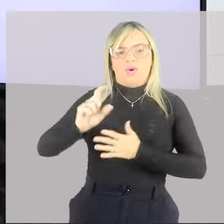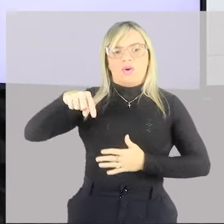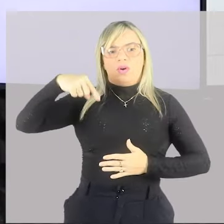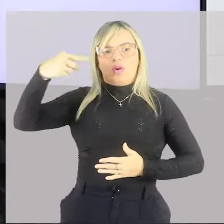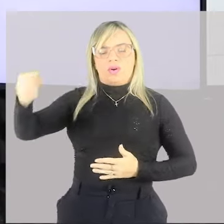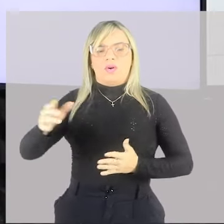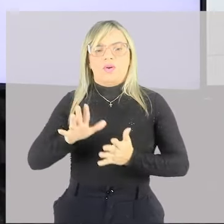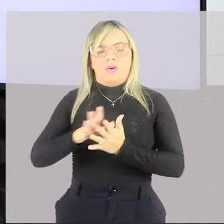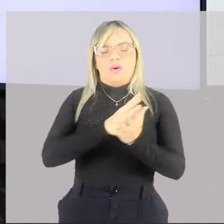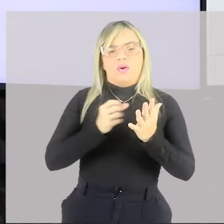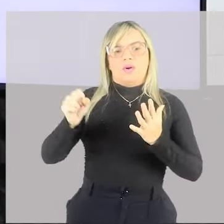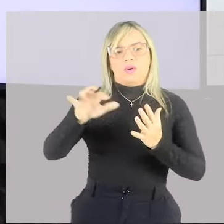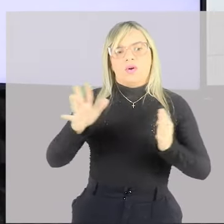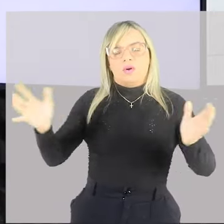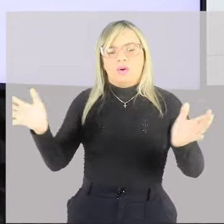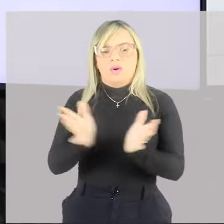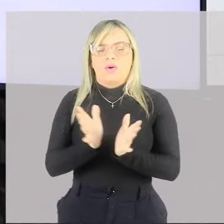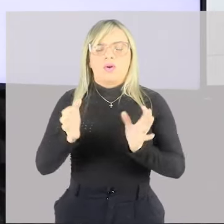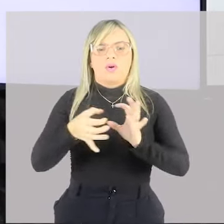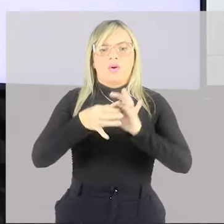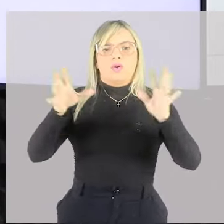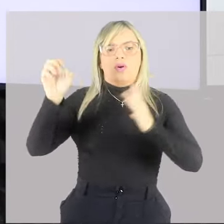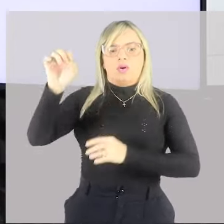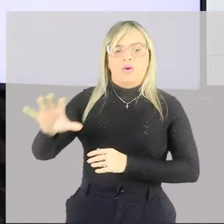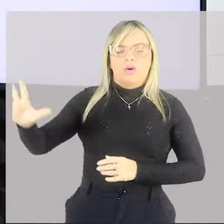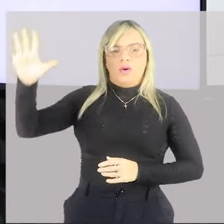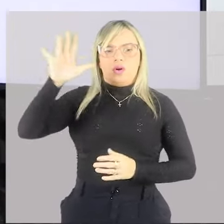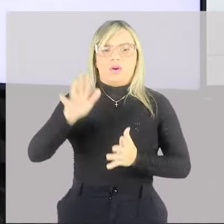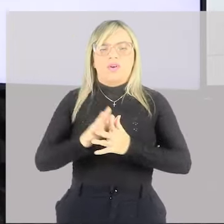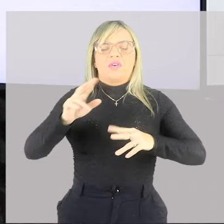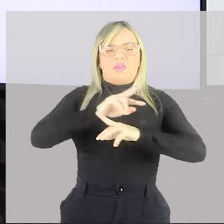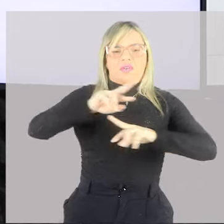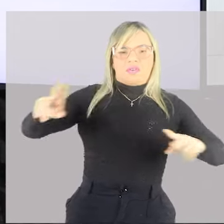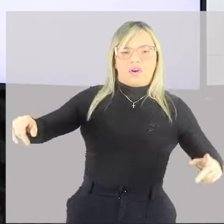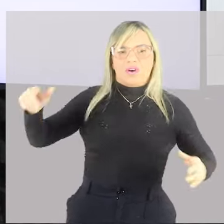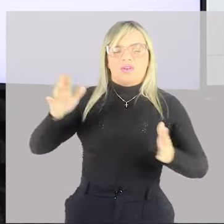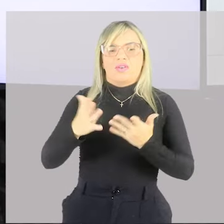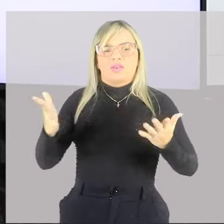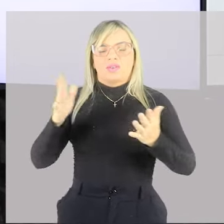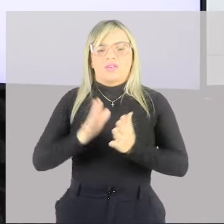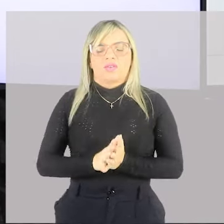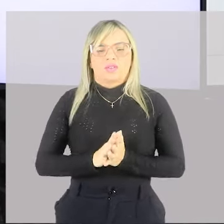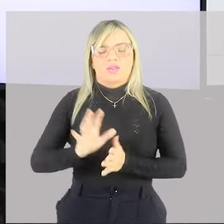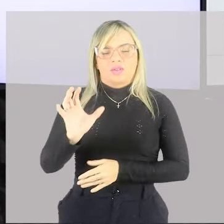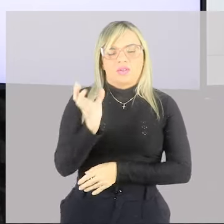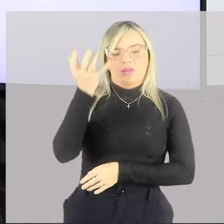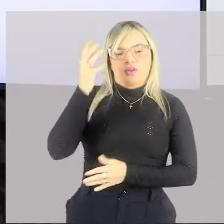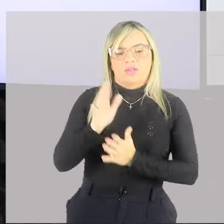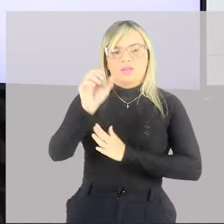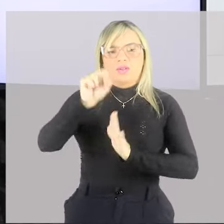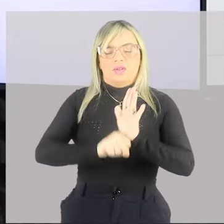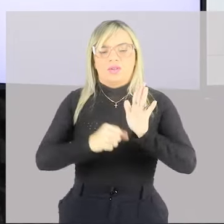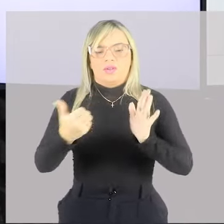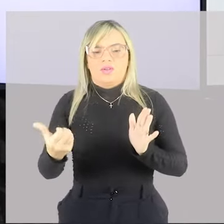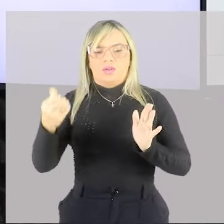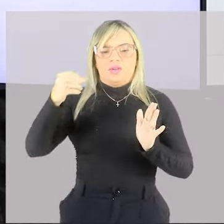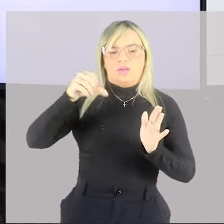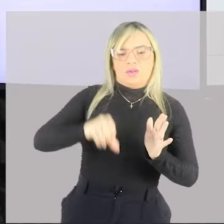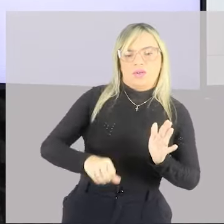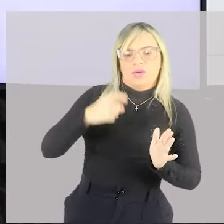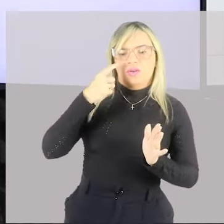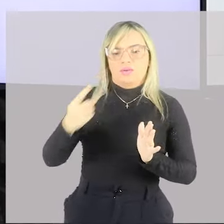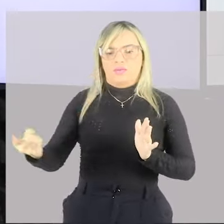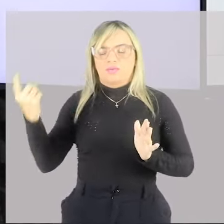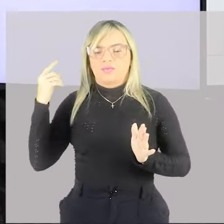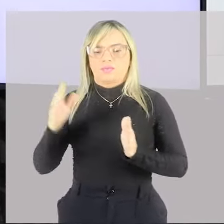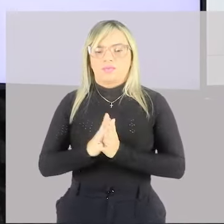dar liberdade paraas vanguardas europeias Ufa muita coisa no século XIX então o que que a gente tem observadores atentos da